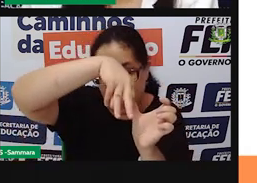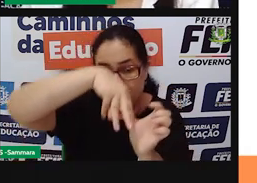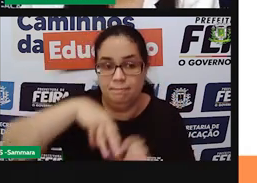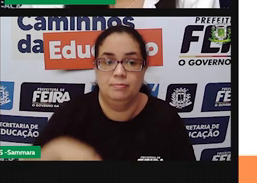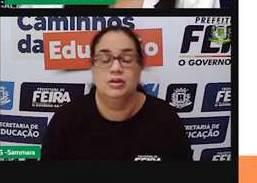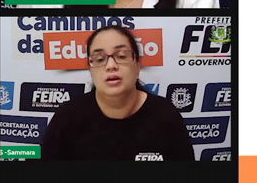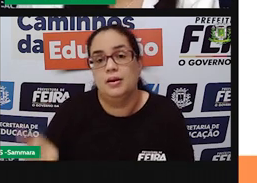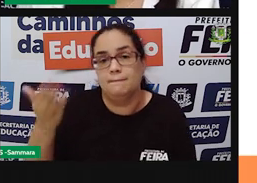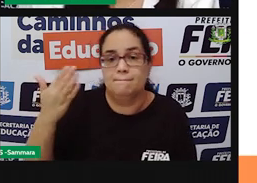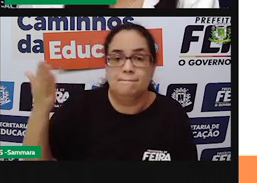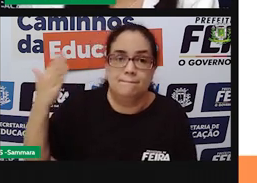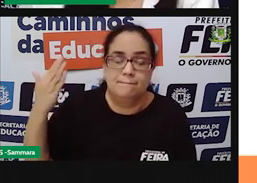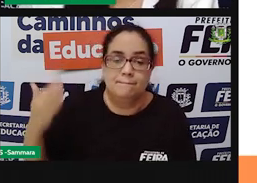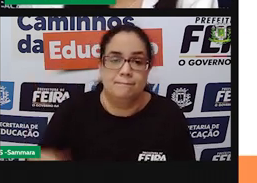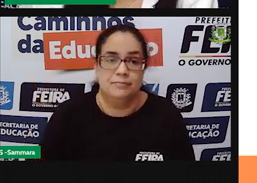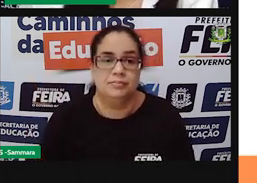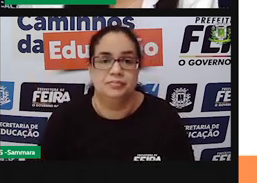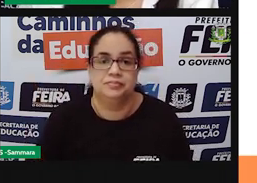tempo passado.